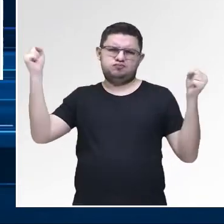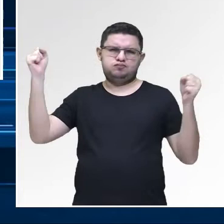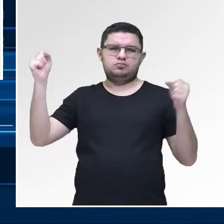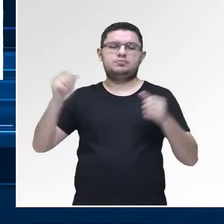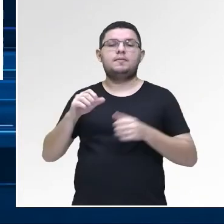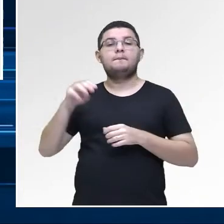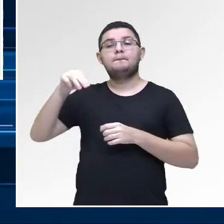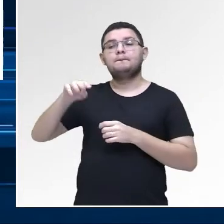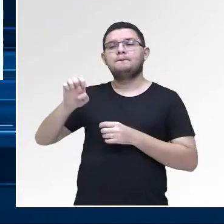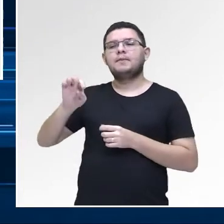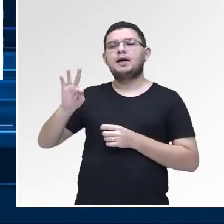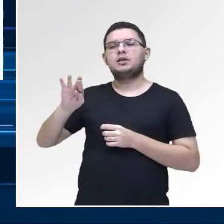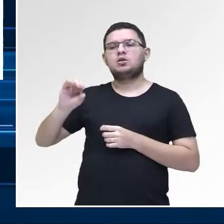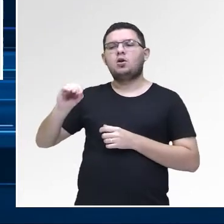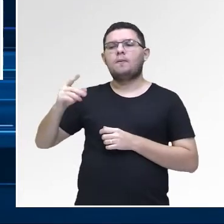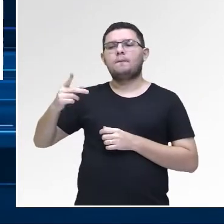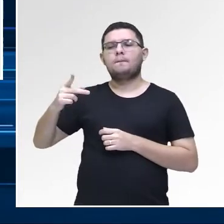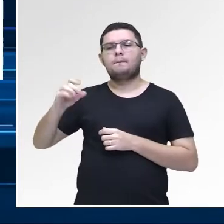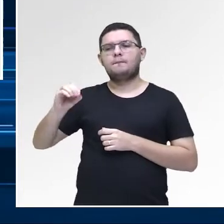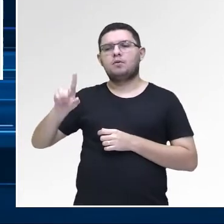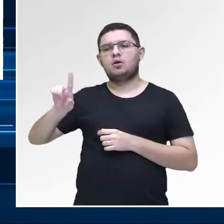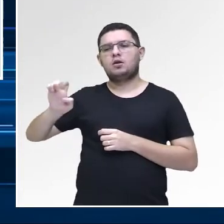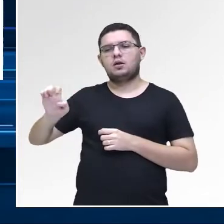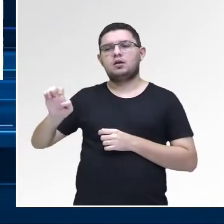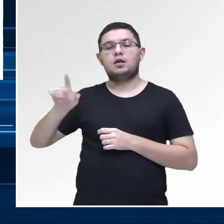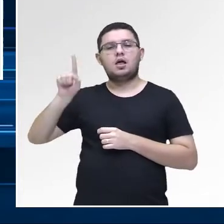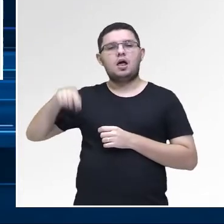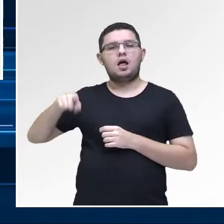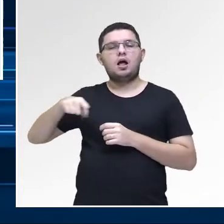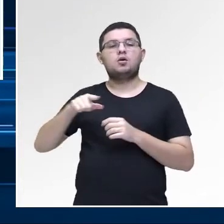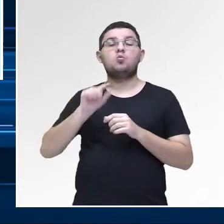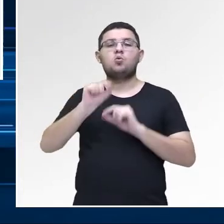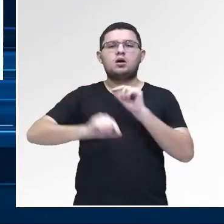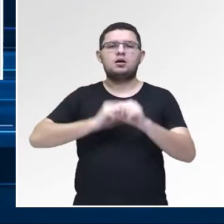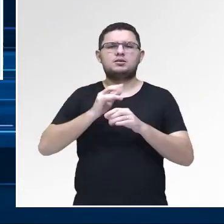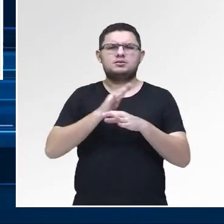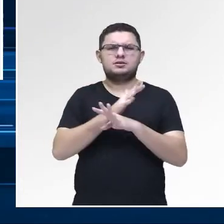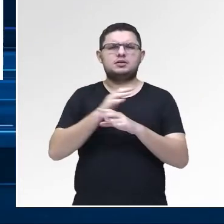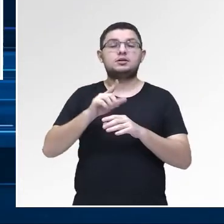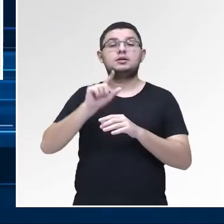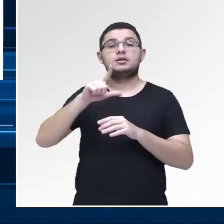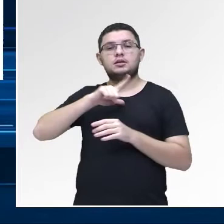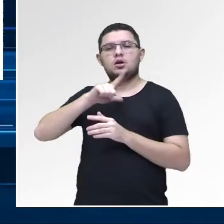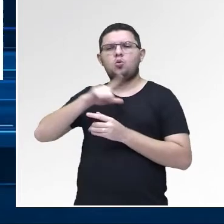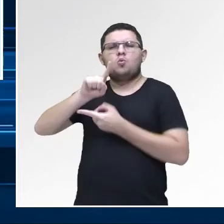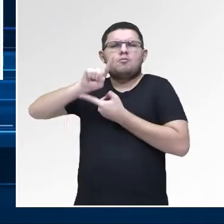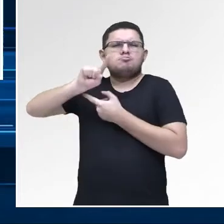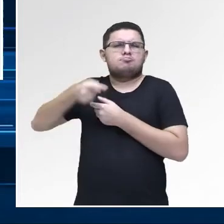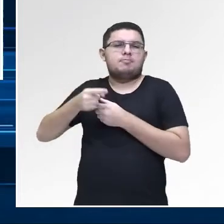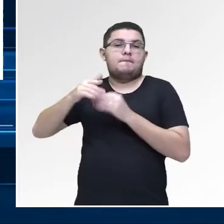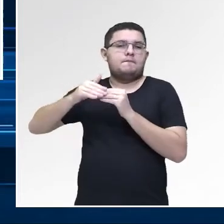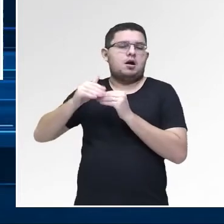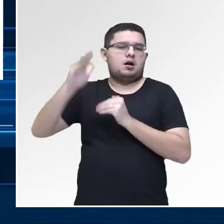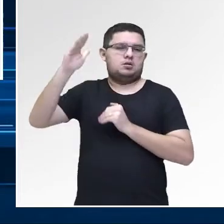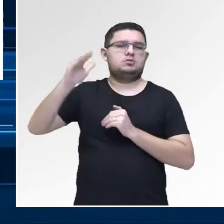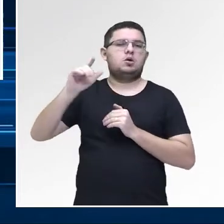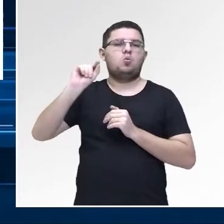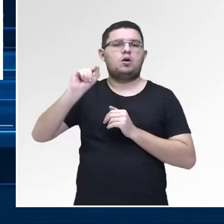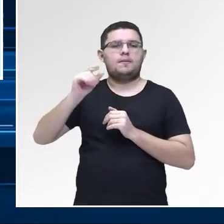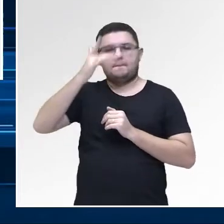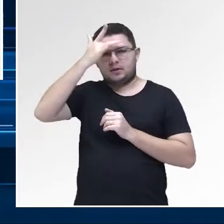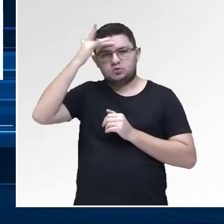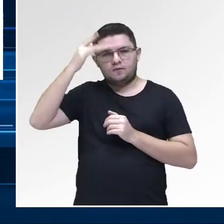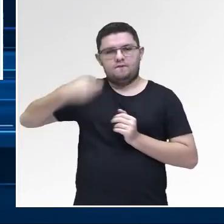tem mais de 1 milhão de habitantes, que nós vimos na aula passada, hein? Então,